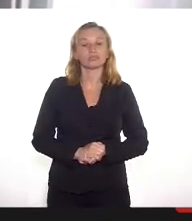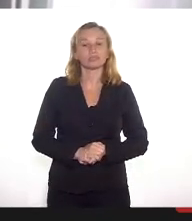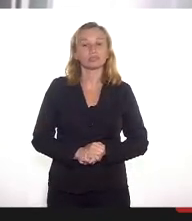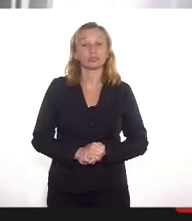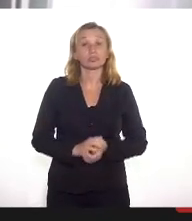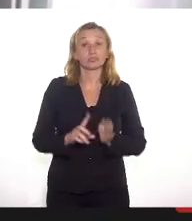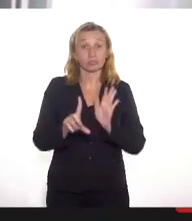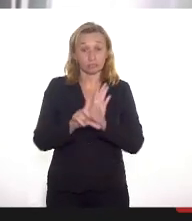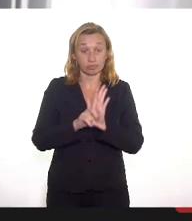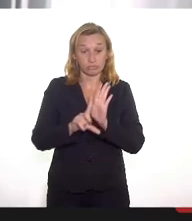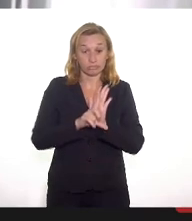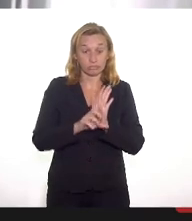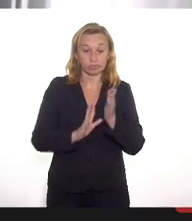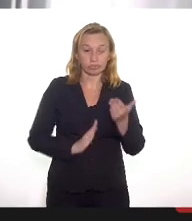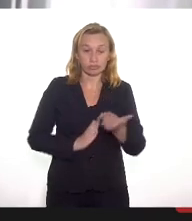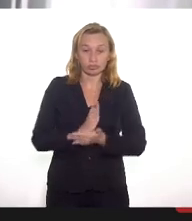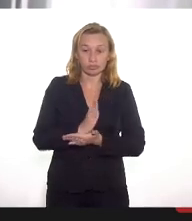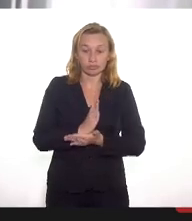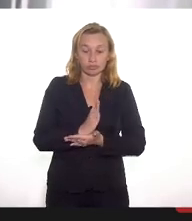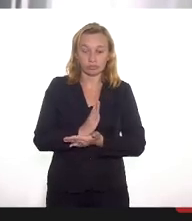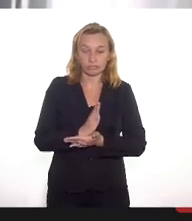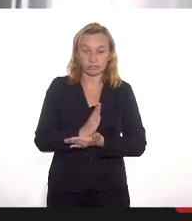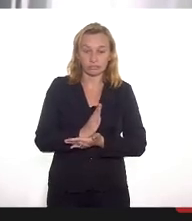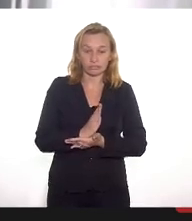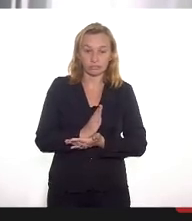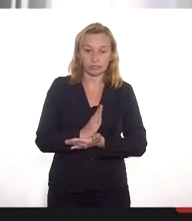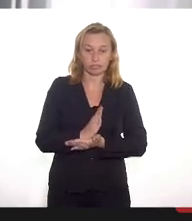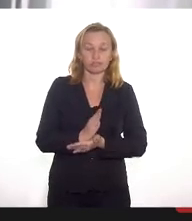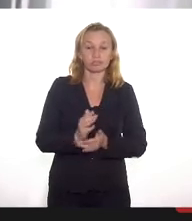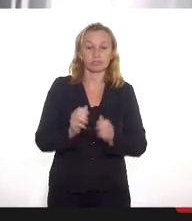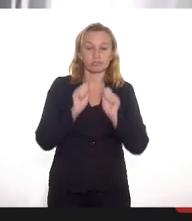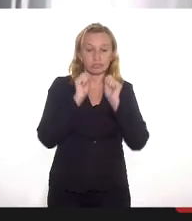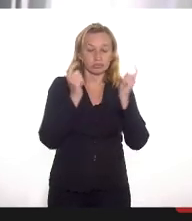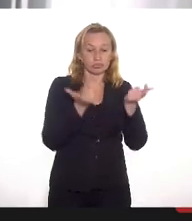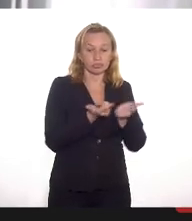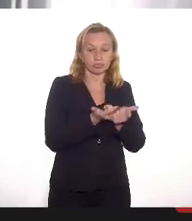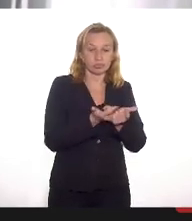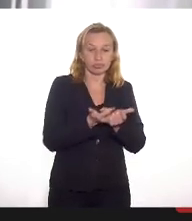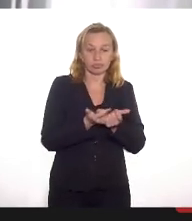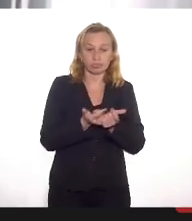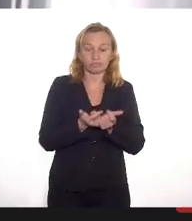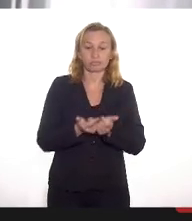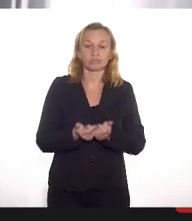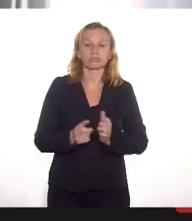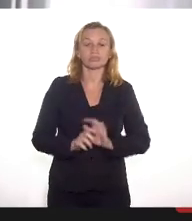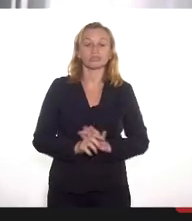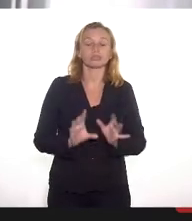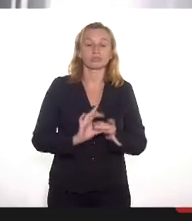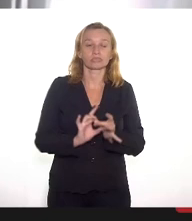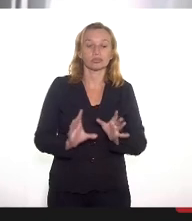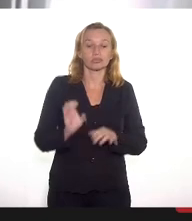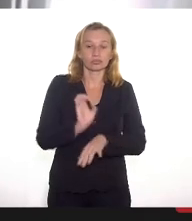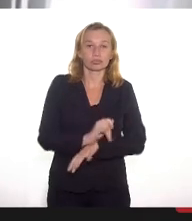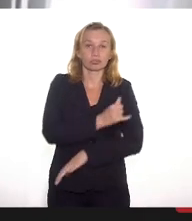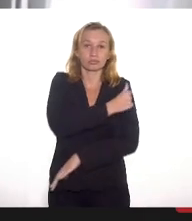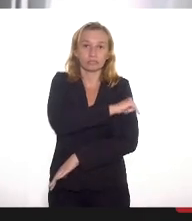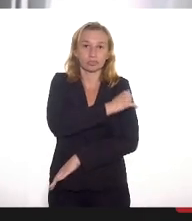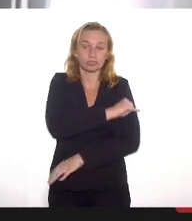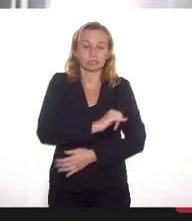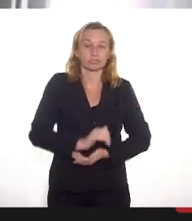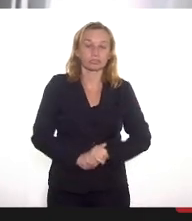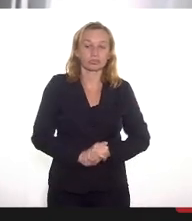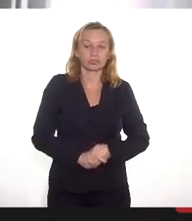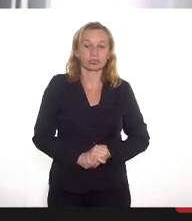leis que foram aprovadas na Assembleia Legislativa estão em vigor portanto um território do Estado do Rio de Janeiro